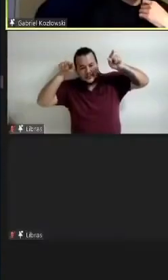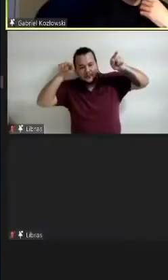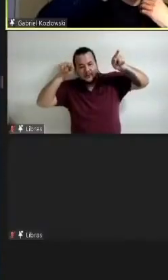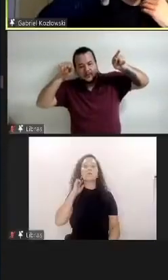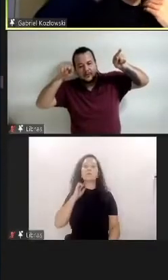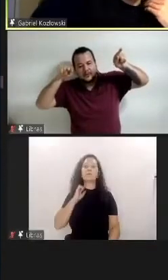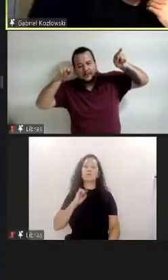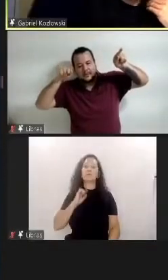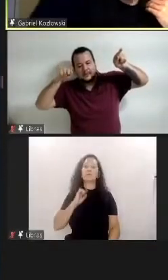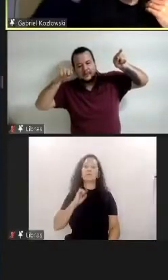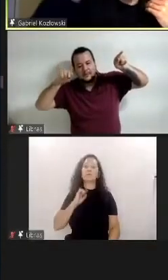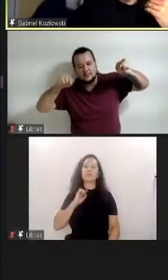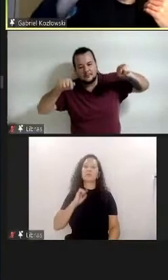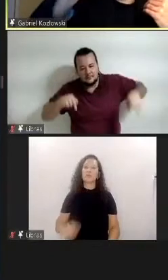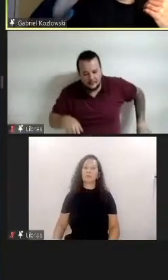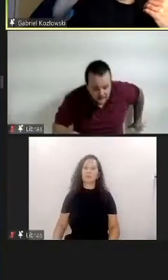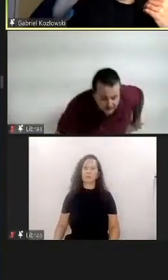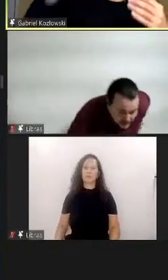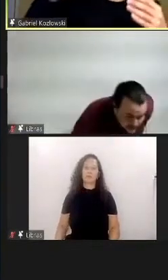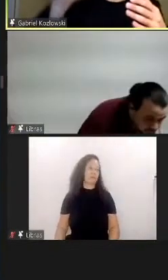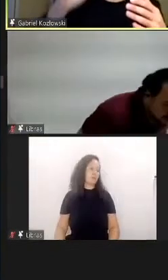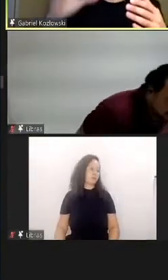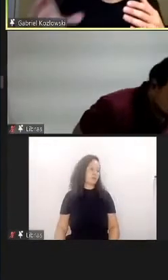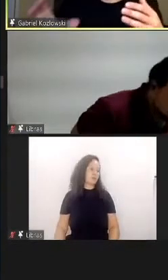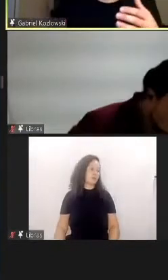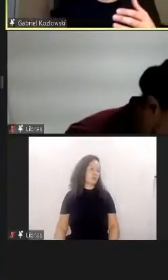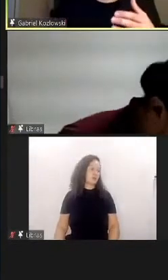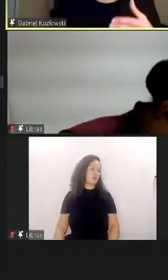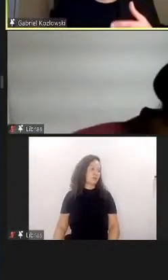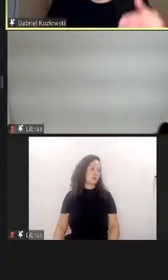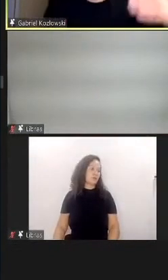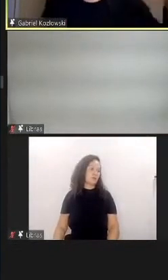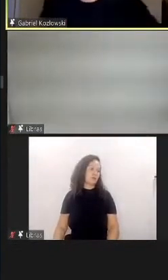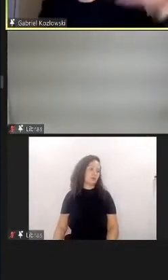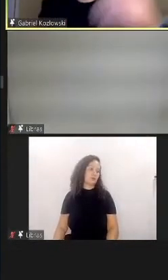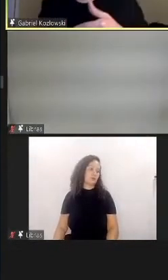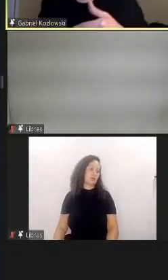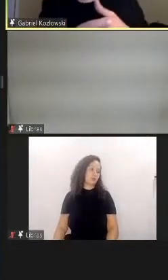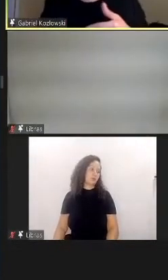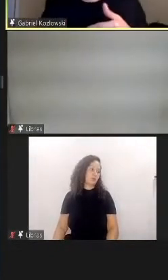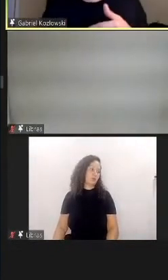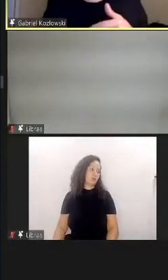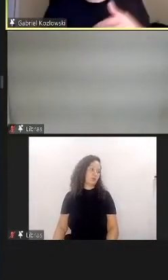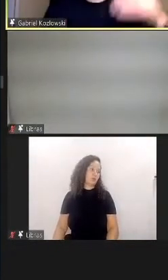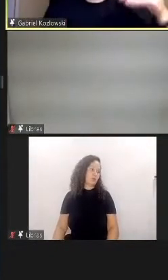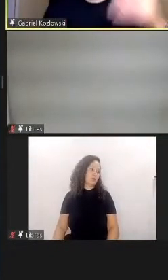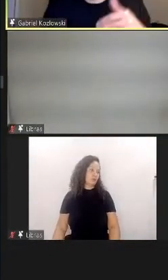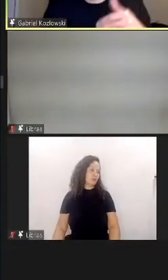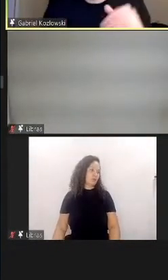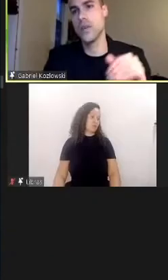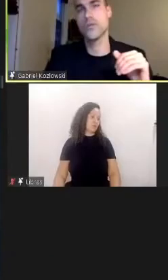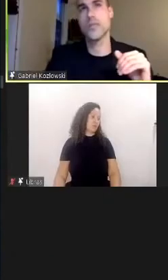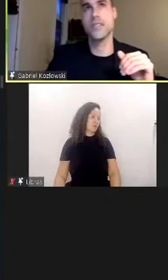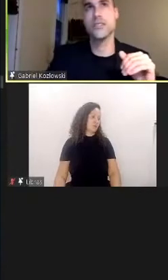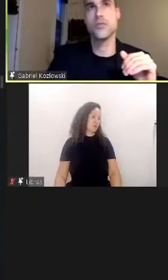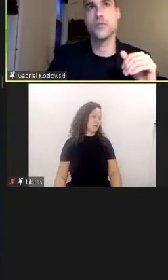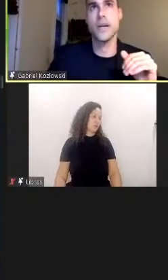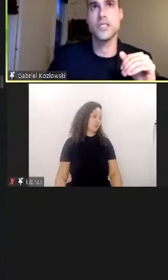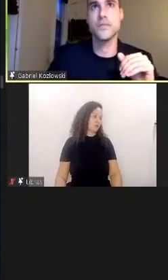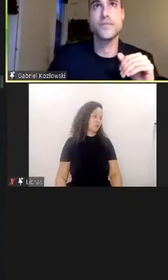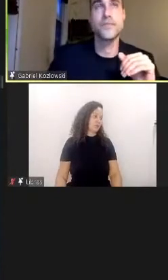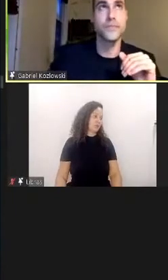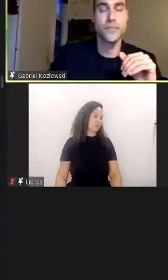Ele entra no continente, ele bate na Cordilheira dos Andes e ele é desviado em direção ao sudeste do